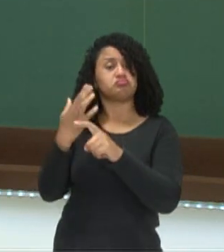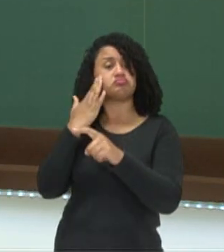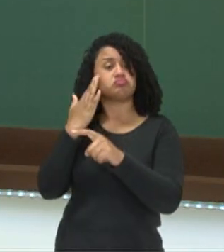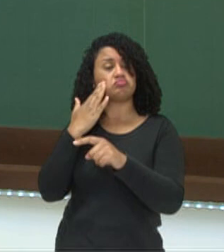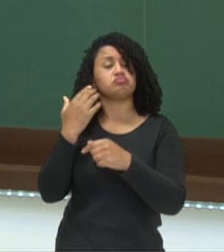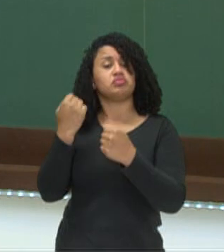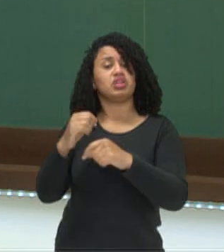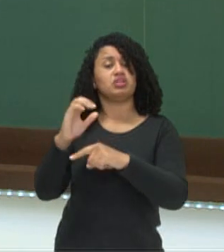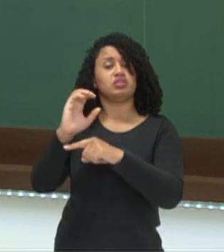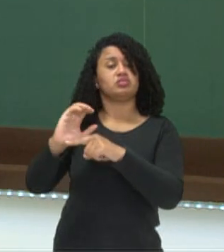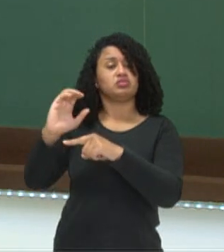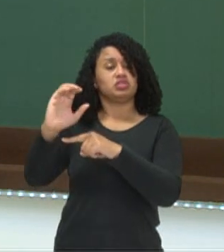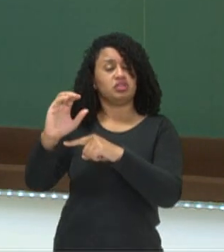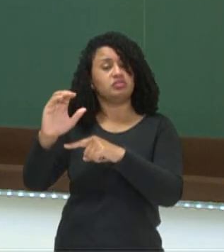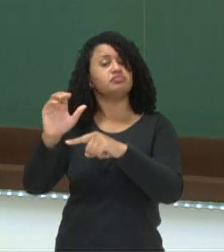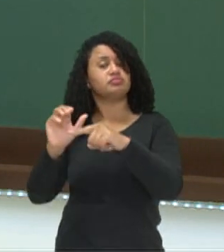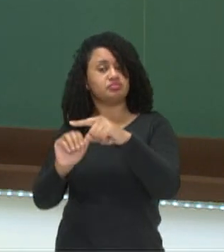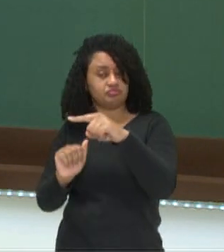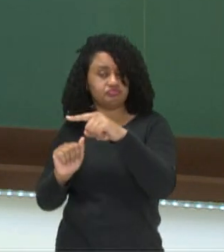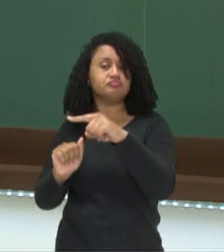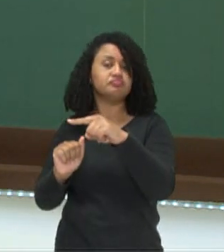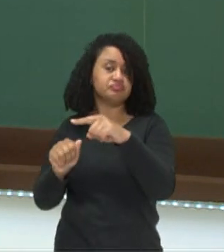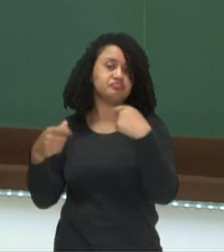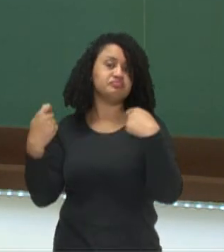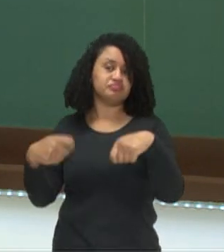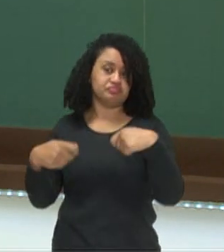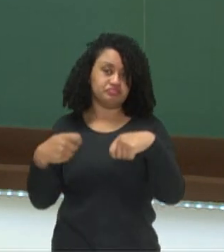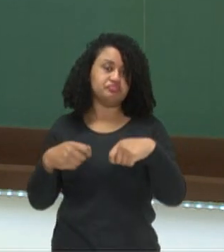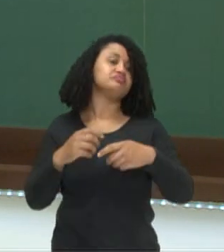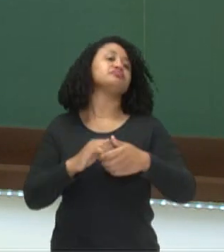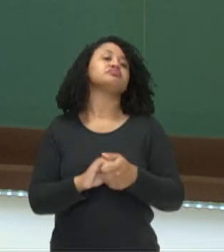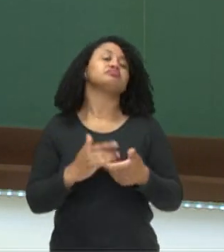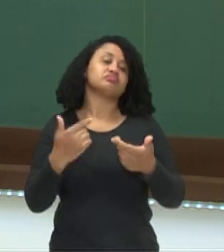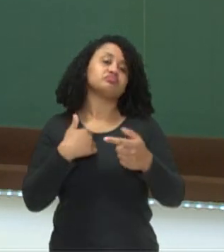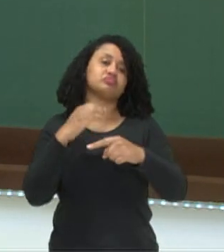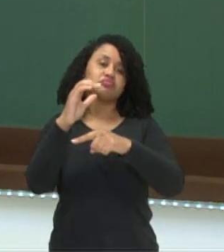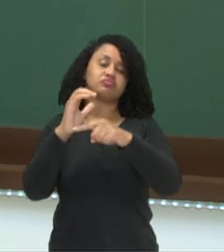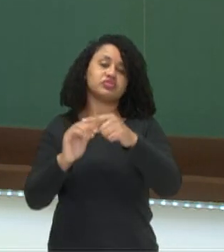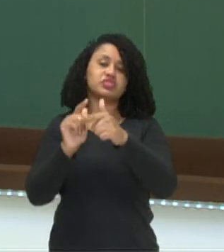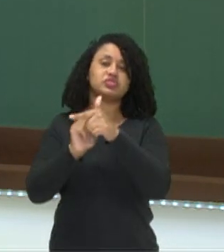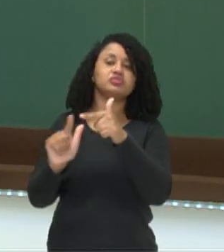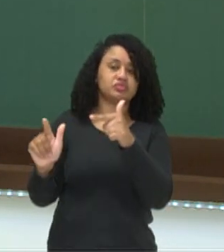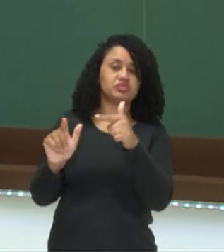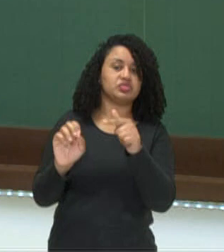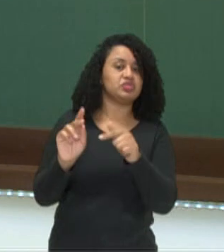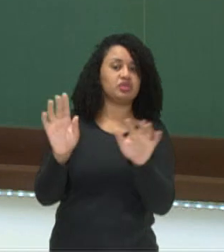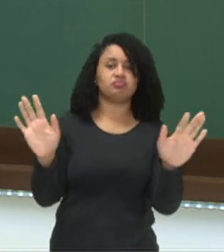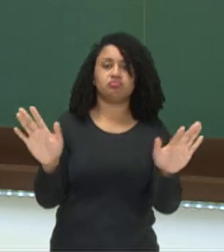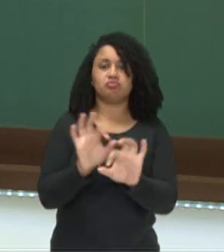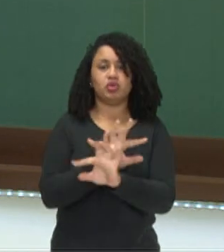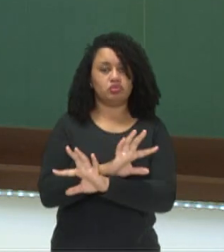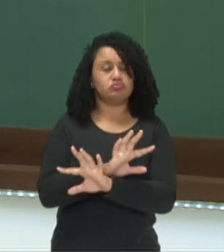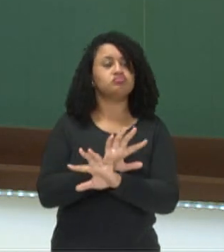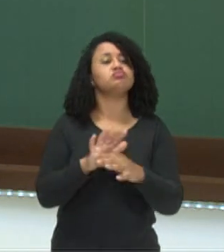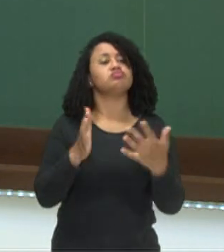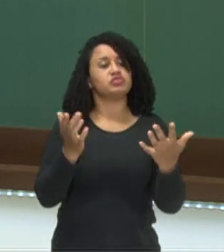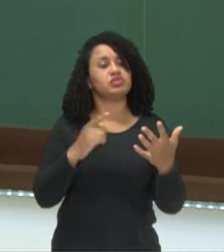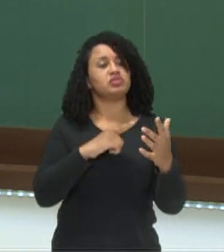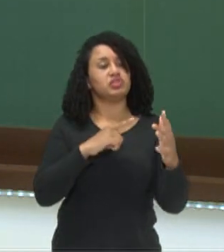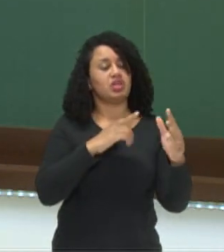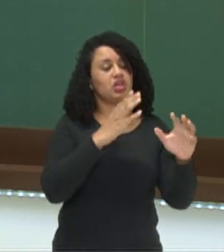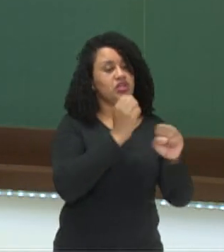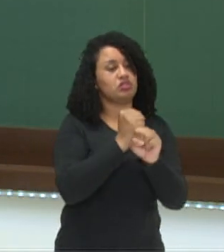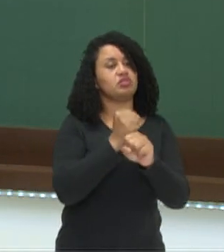produto, precisa do coeficiente c e do coeficiente a. Aí você vai dividir um pelo outro. Acabou, pronto. Você tem a